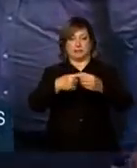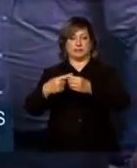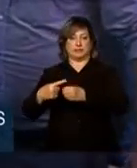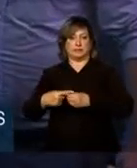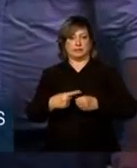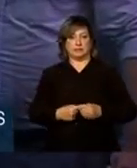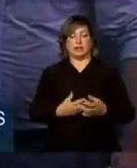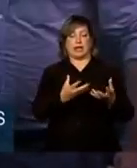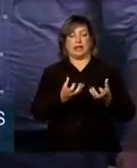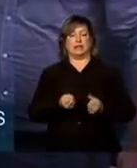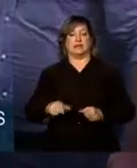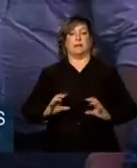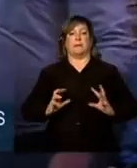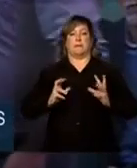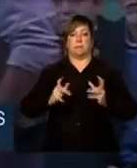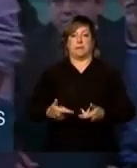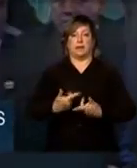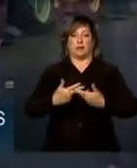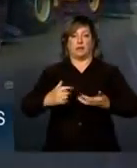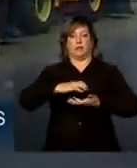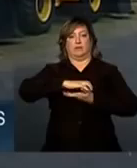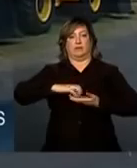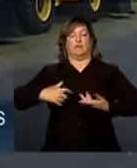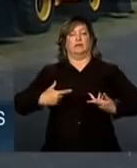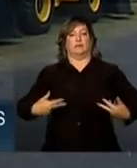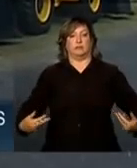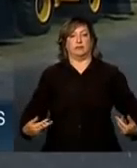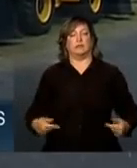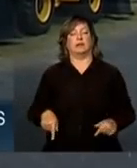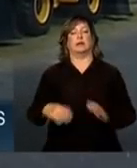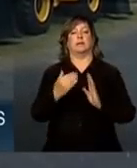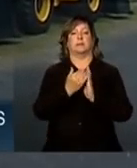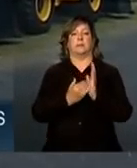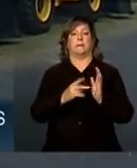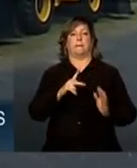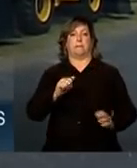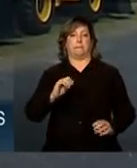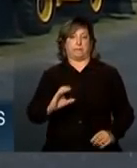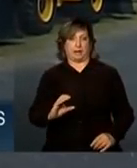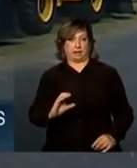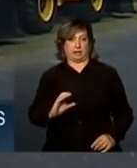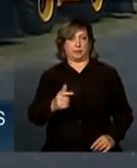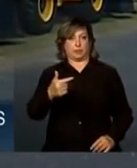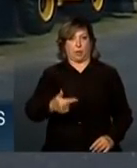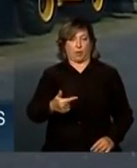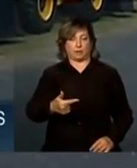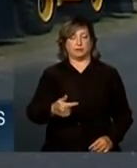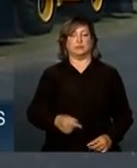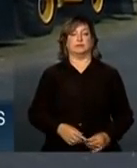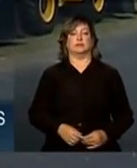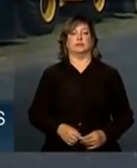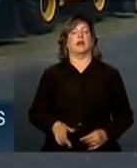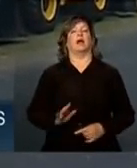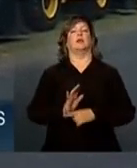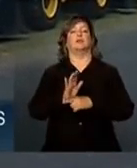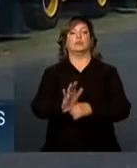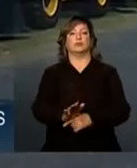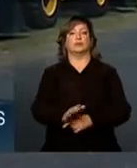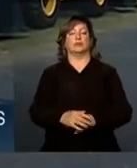contemplados com a entrega de máquinas. Programa de Aceleração do Crescimento, PAC 2,